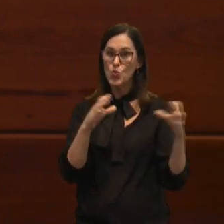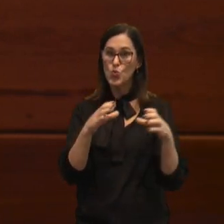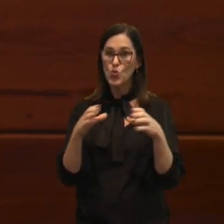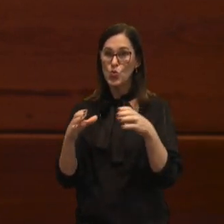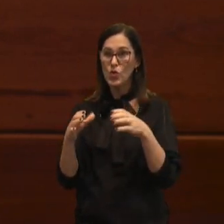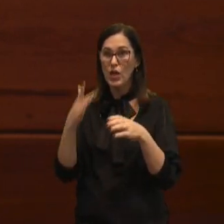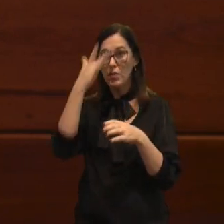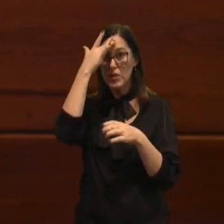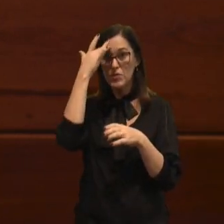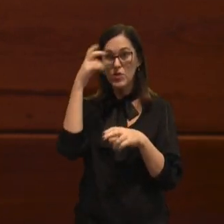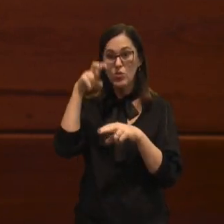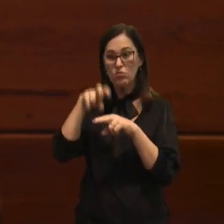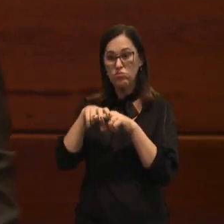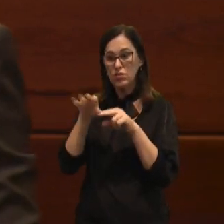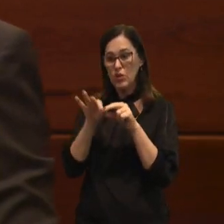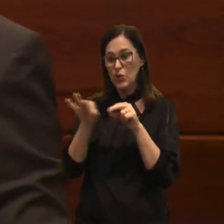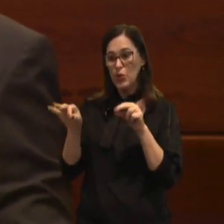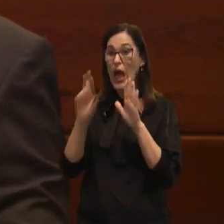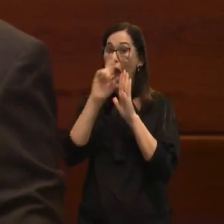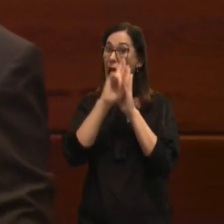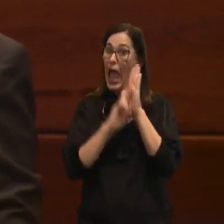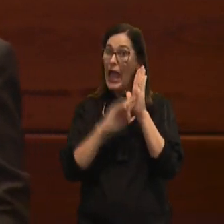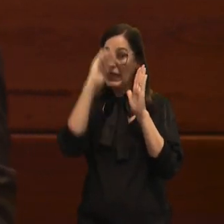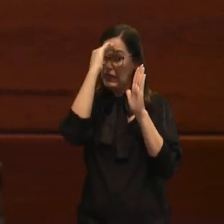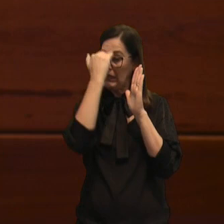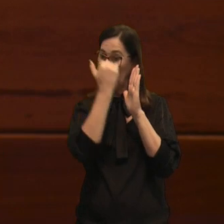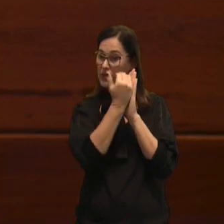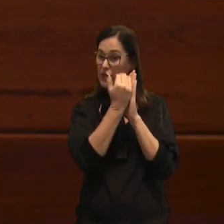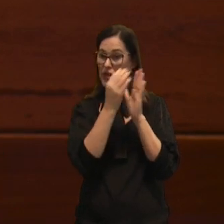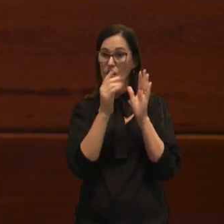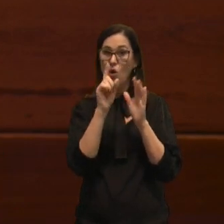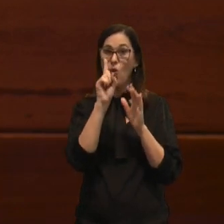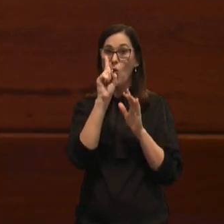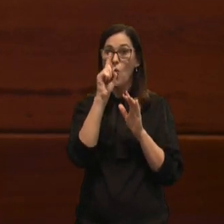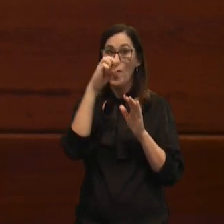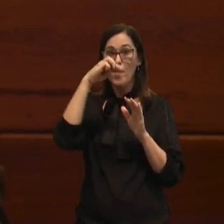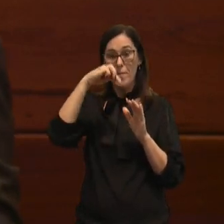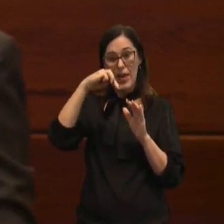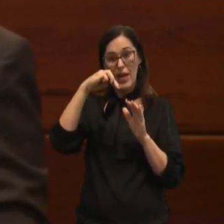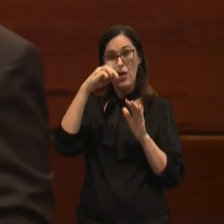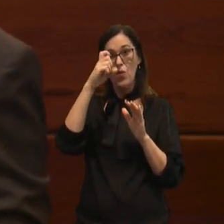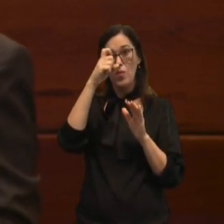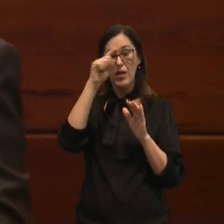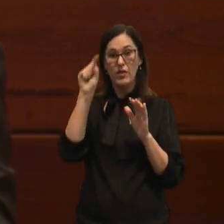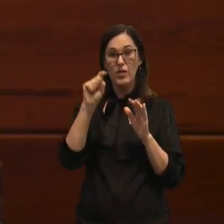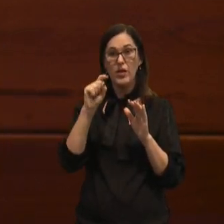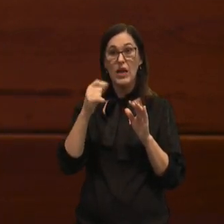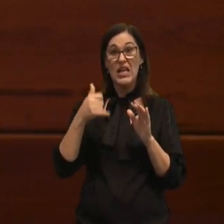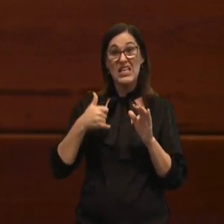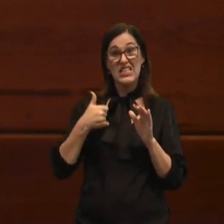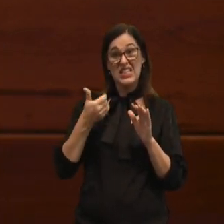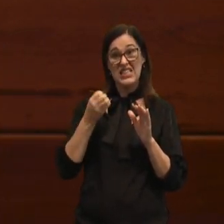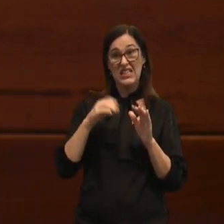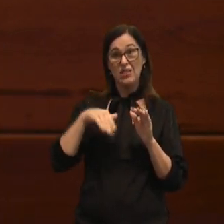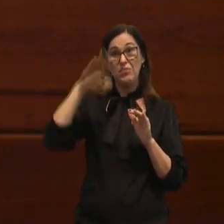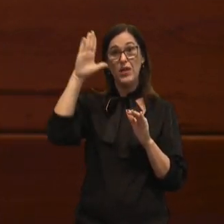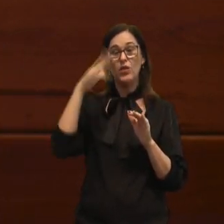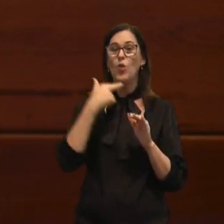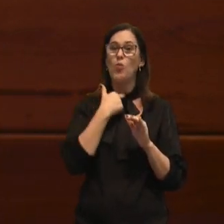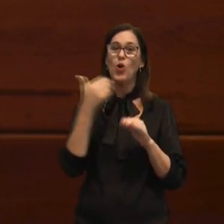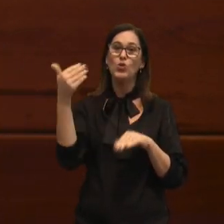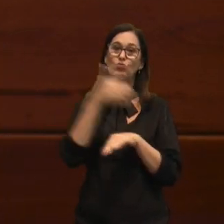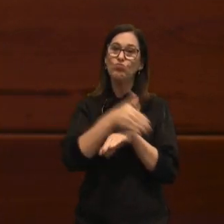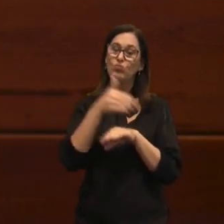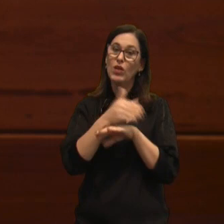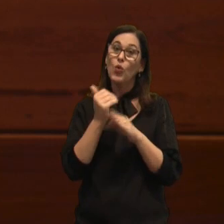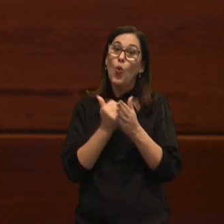comportar as pessoas a algumas regras, espaçamento de 1,5 metro, pessoas maiores de 60 anos não poderão frequentar, pelo menos